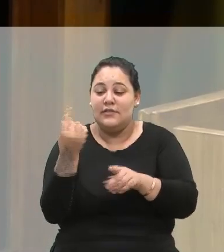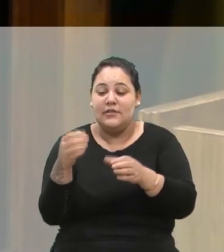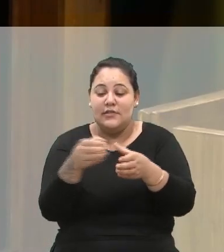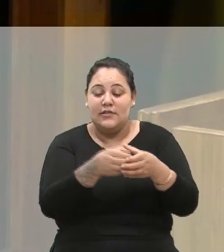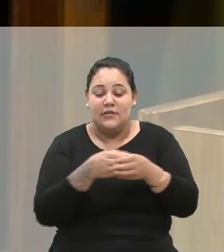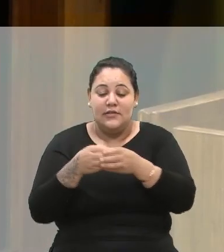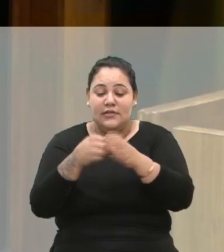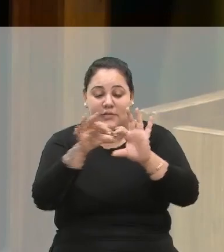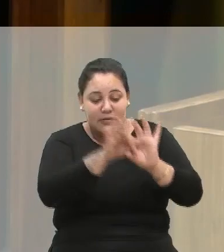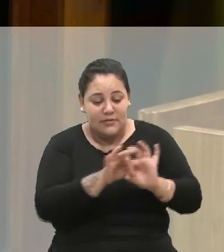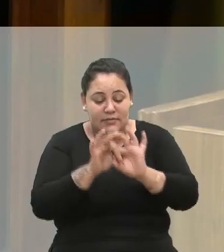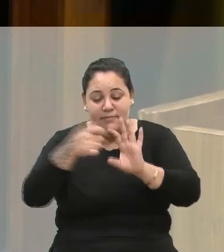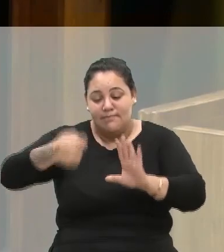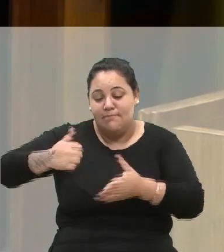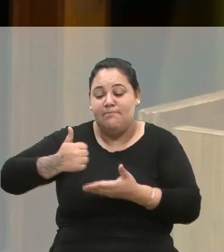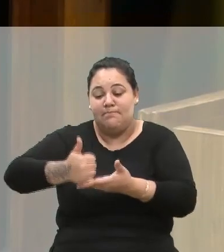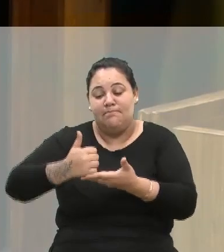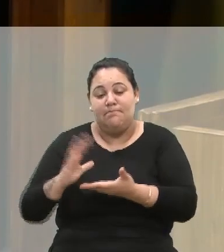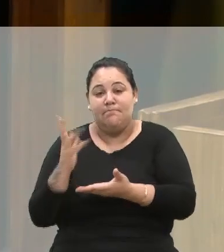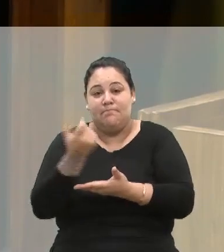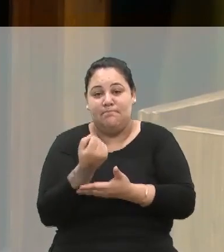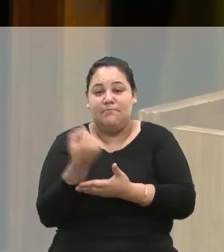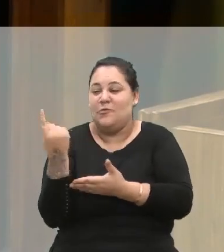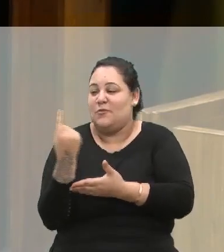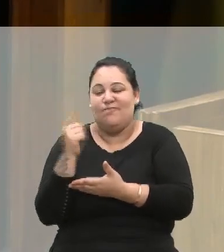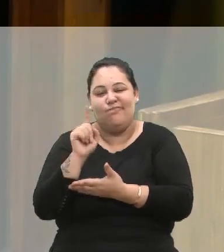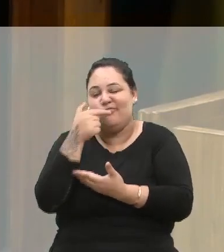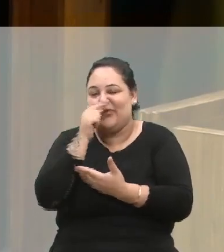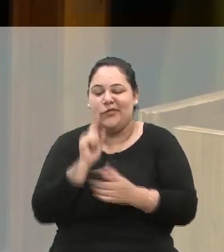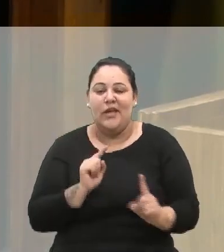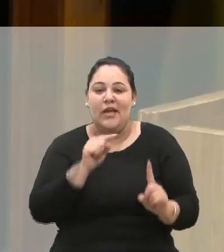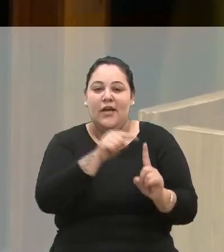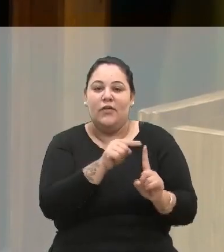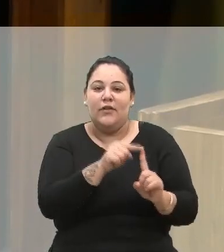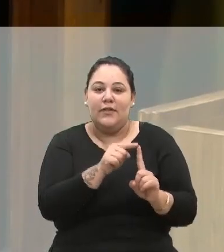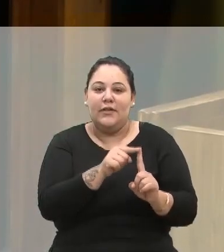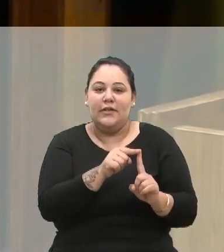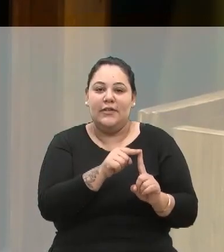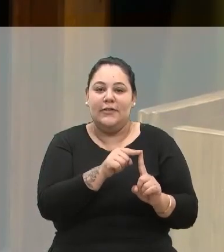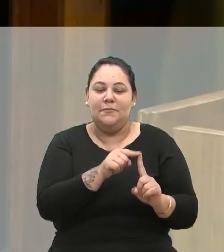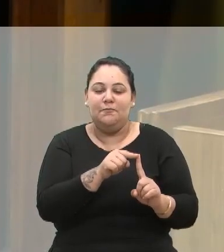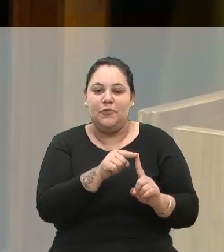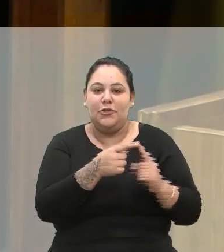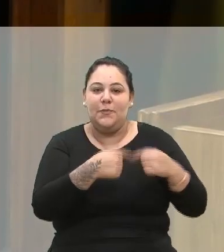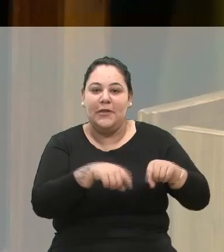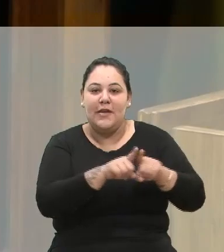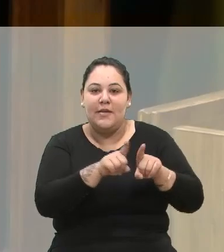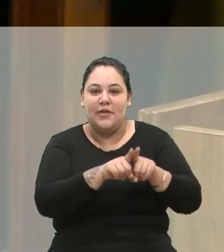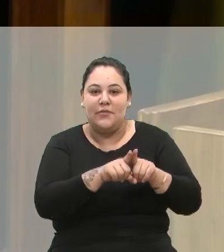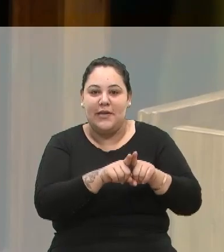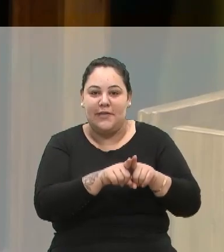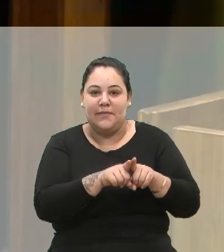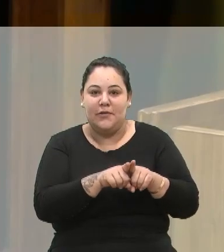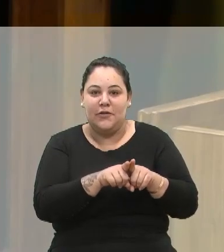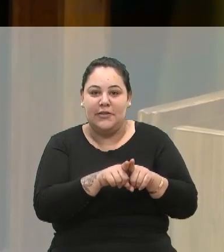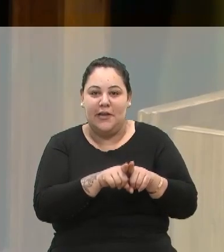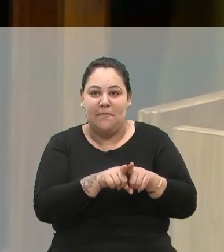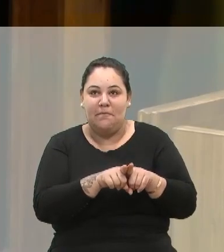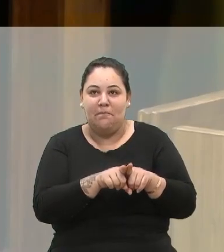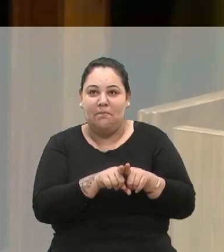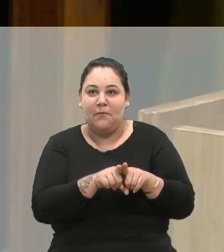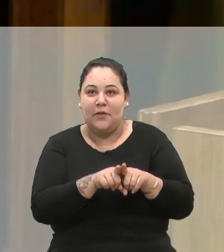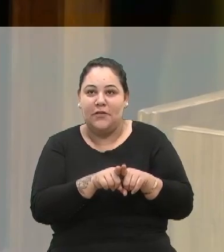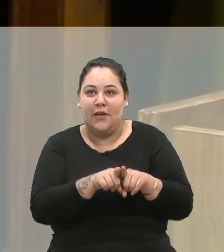nenhum. Nós queremos agradecer de coração o apoio recebido da